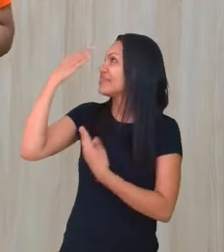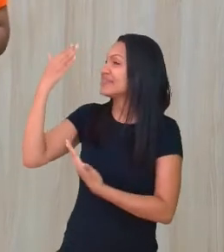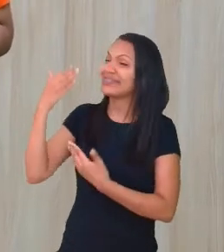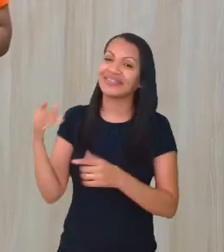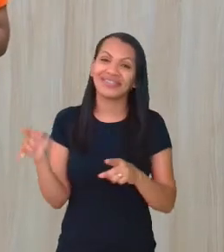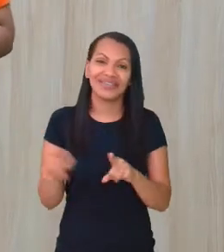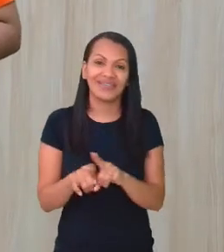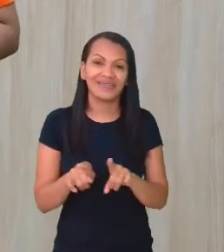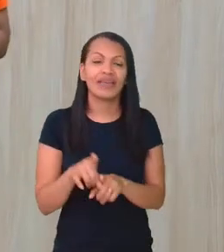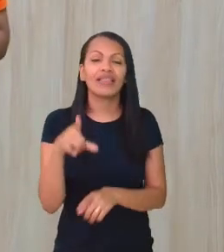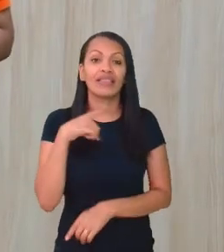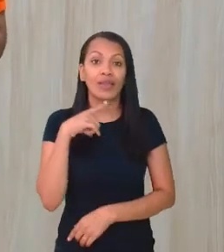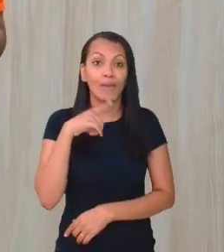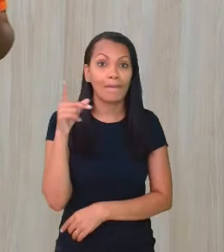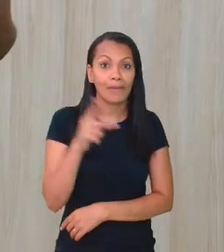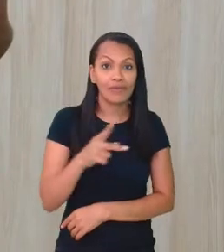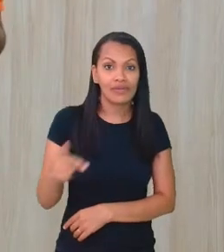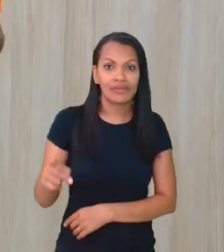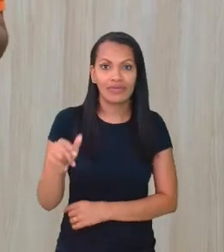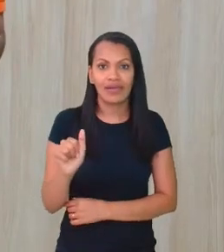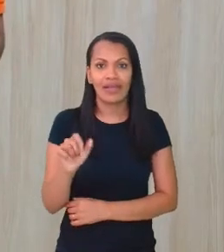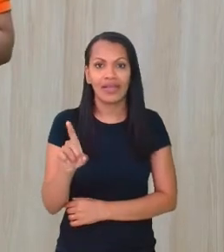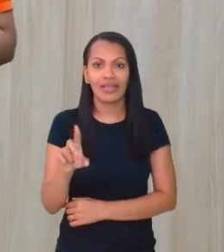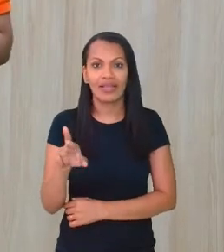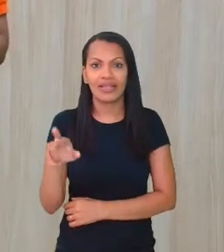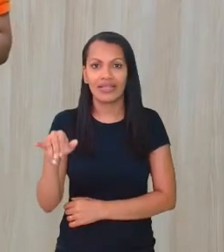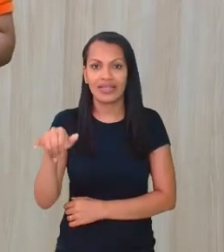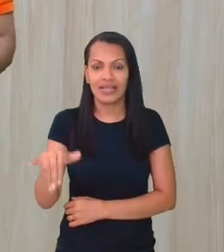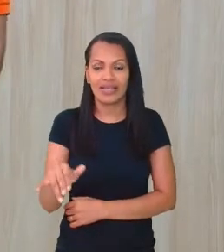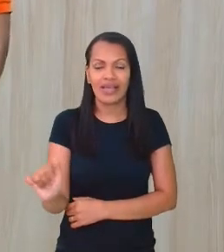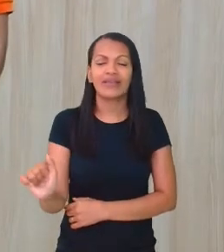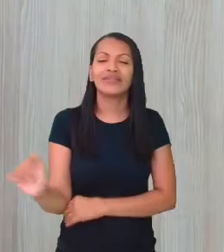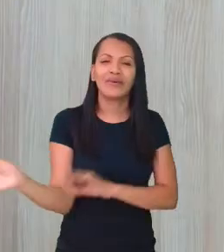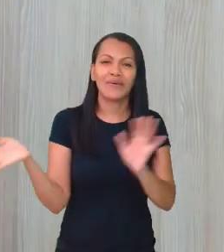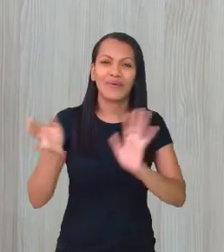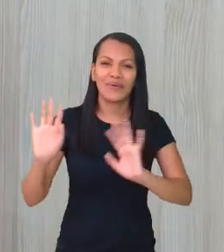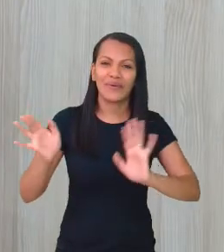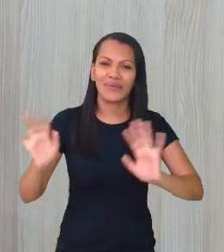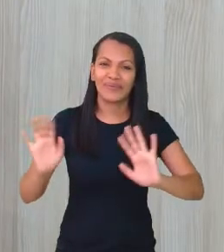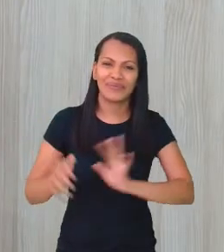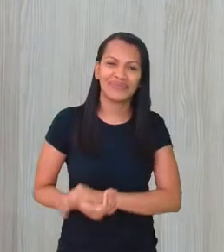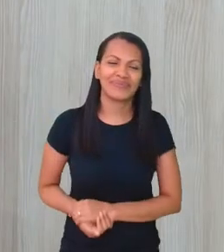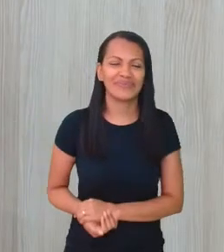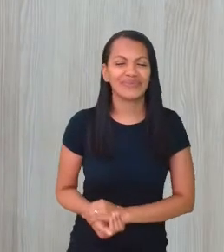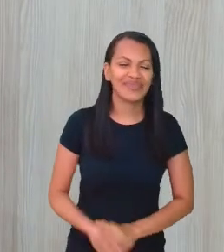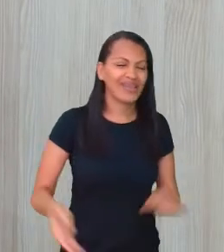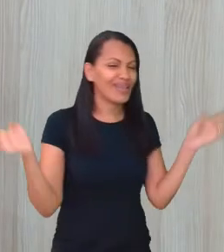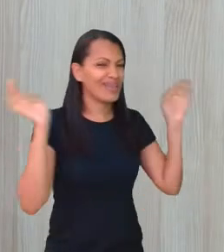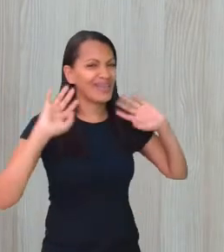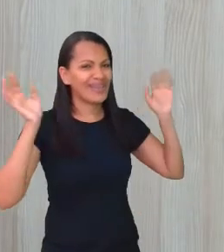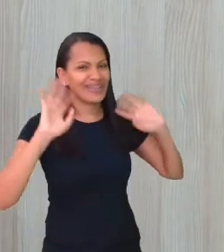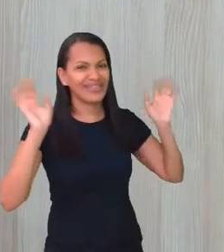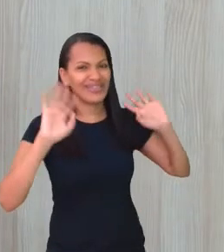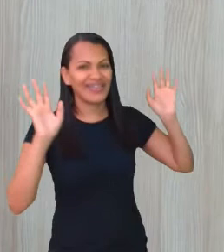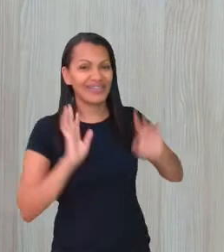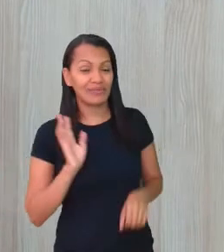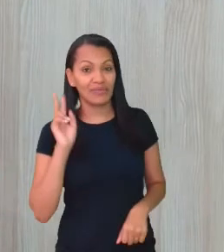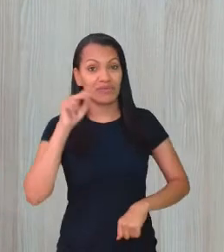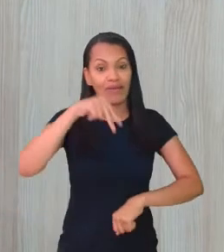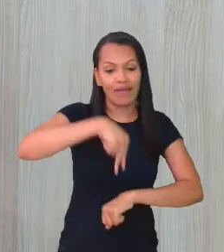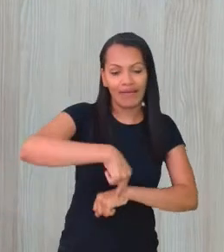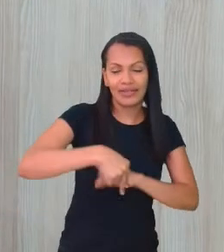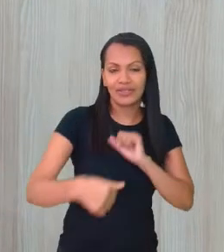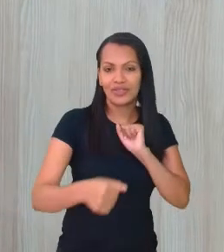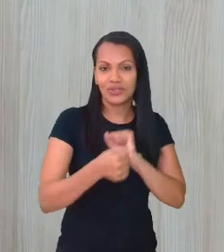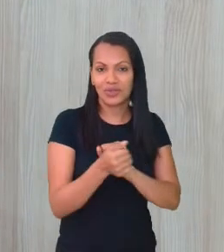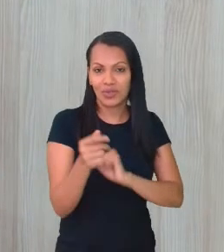tenho a professora Adriana Maria no chat. Vamos dar um oi para ela? Olá, meus amores. Estou aqui, junto